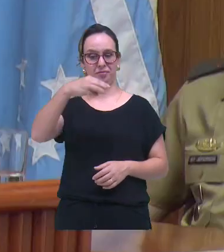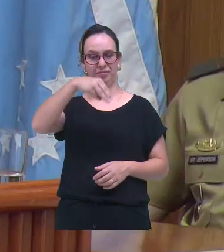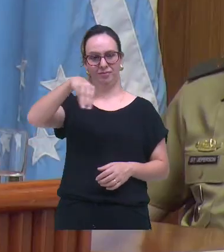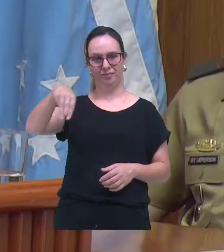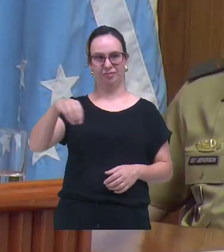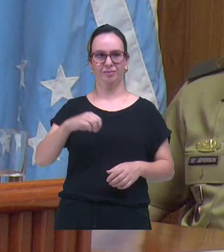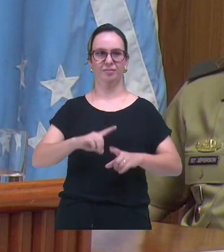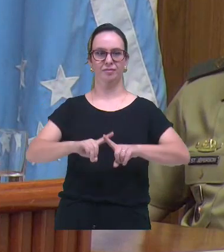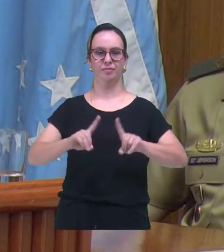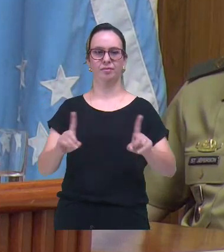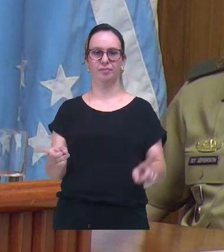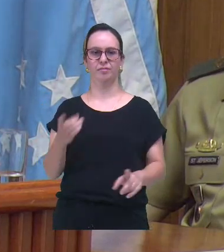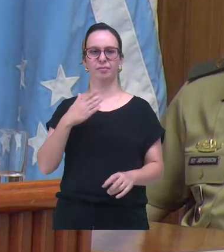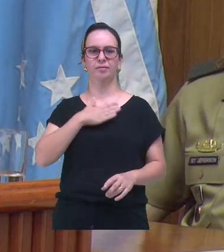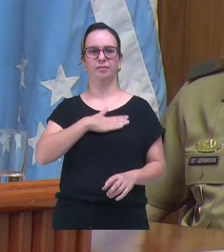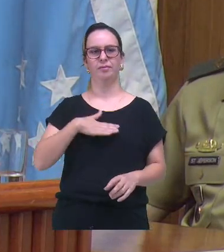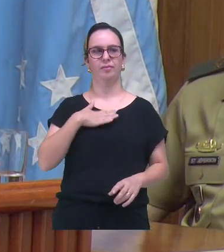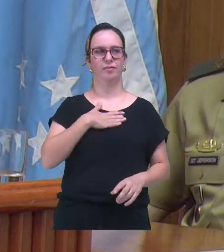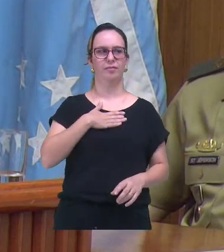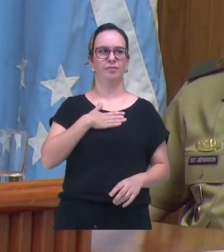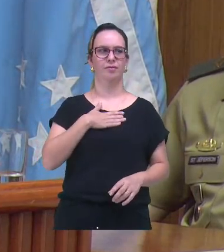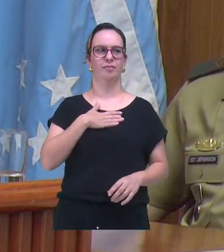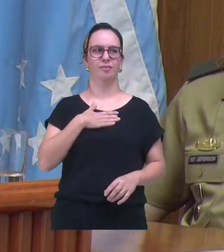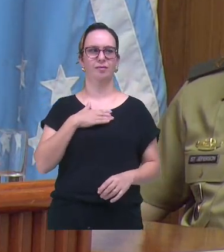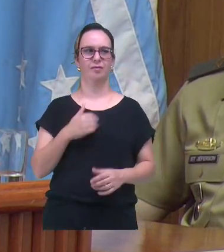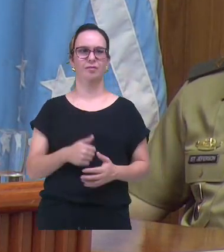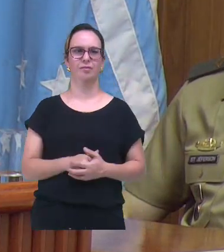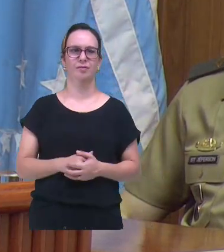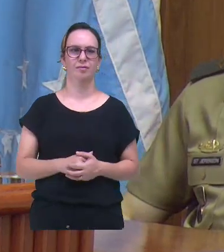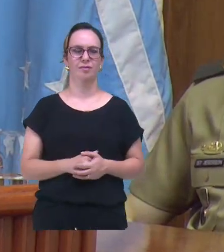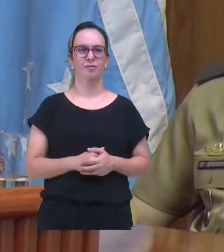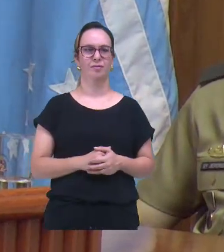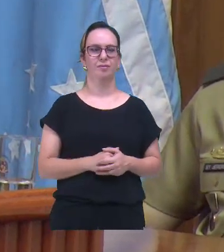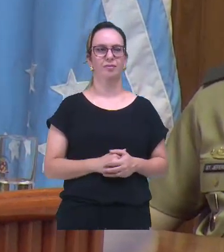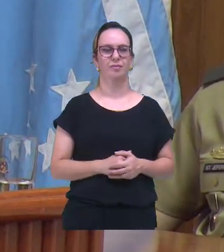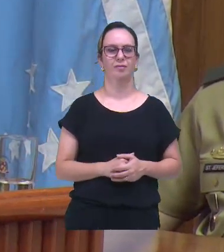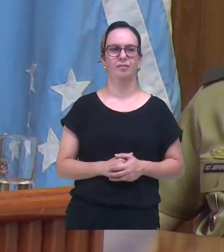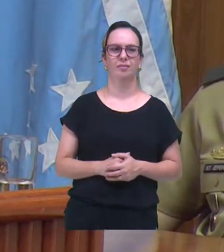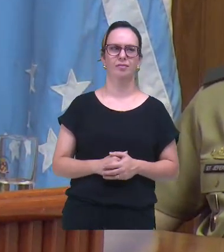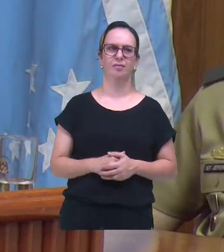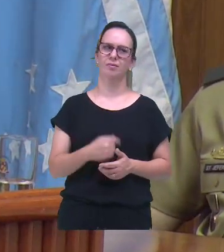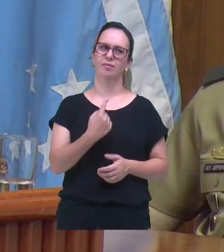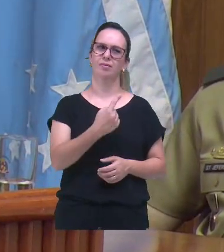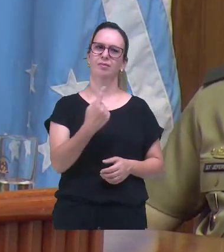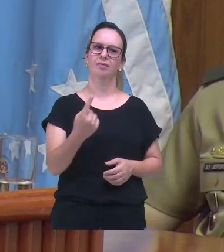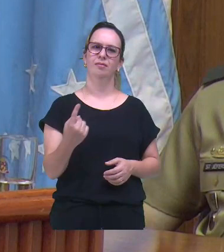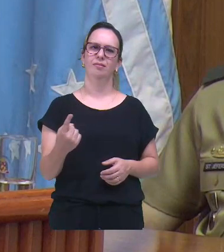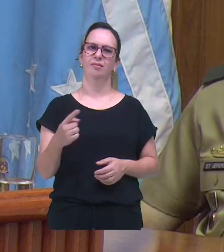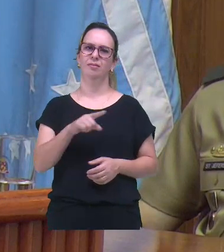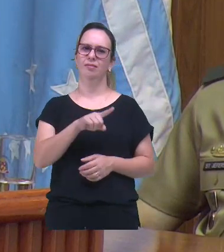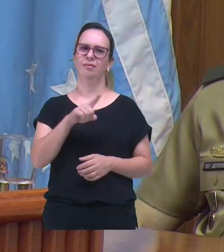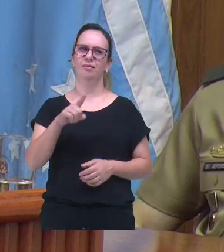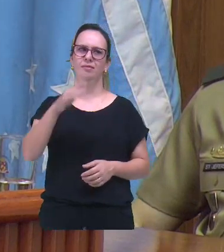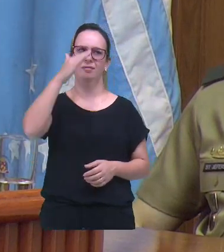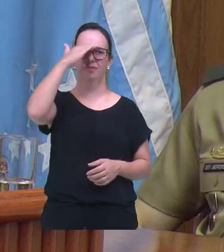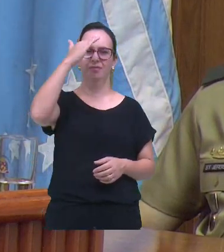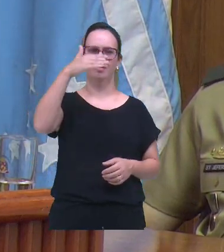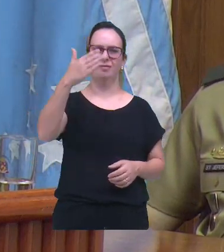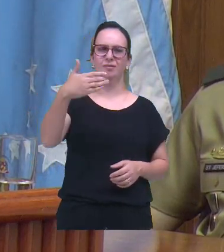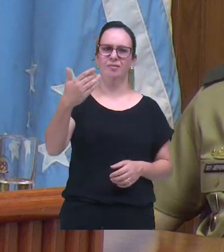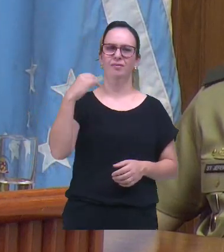eu gostaria de falar um pouquinho de cada um de vocês homenageados, dessa importante